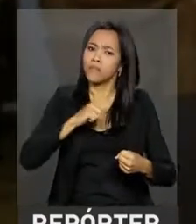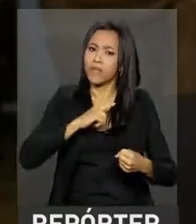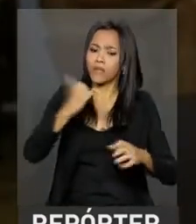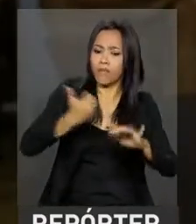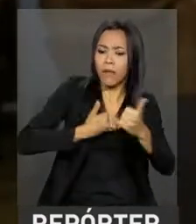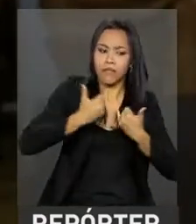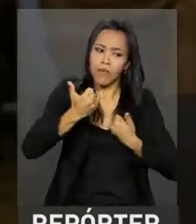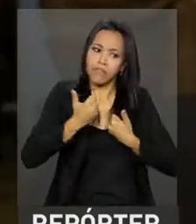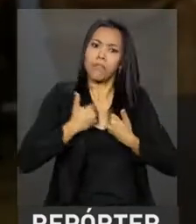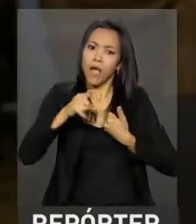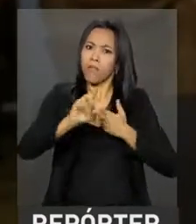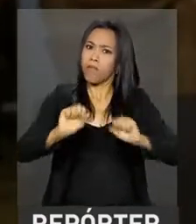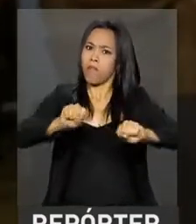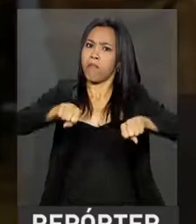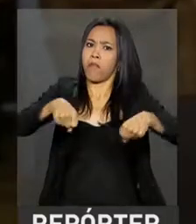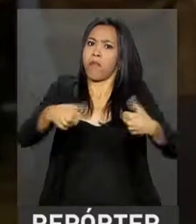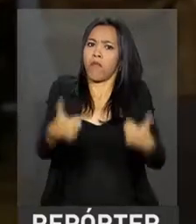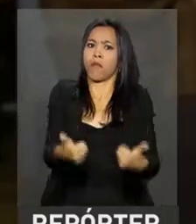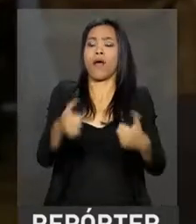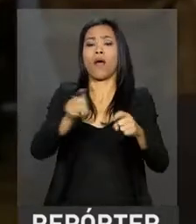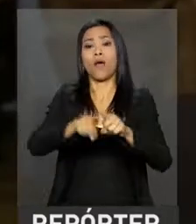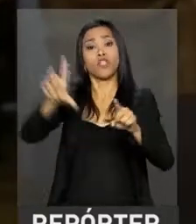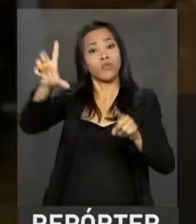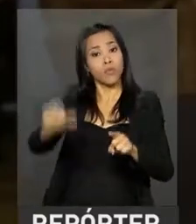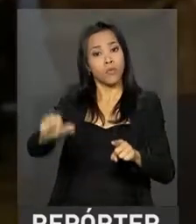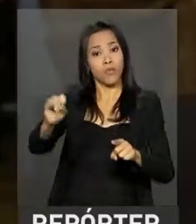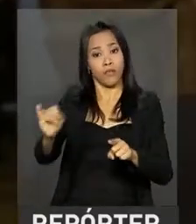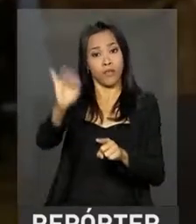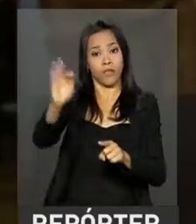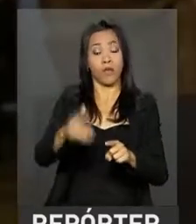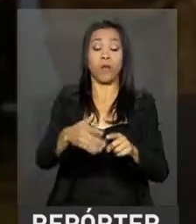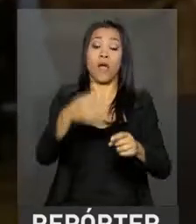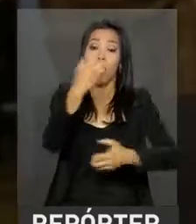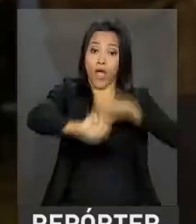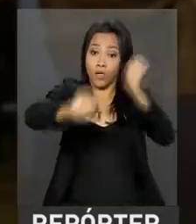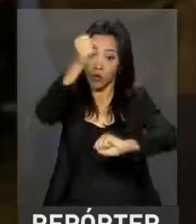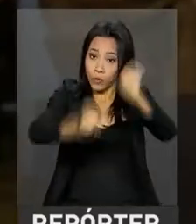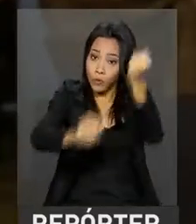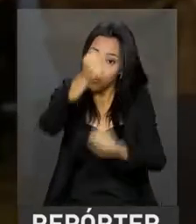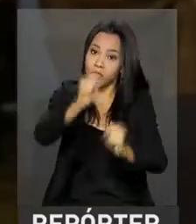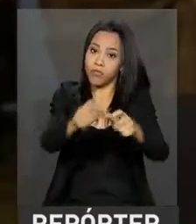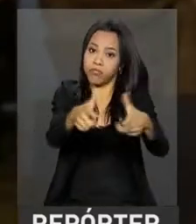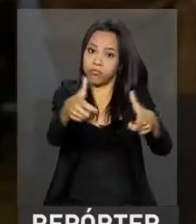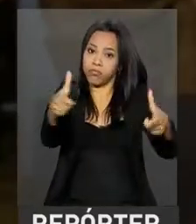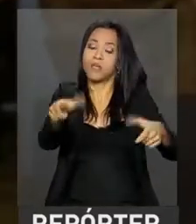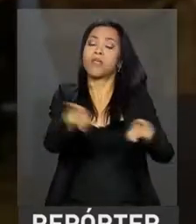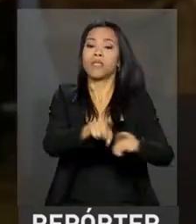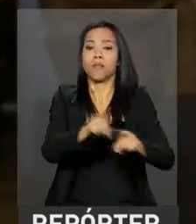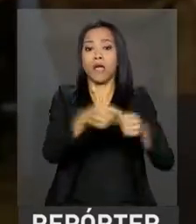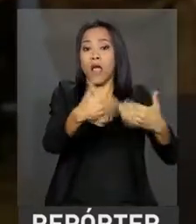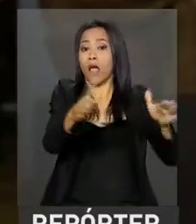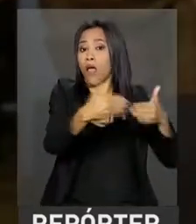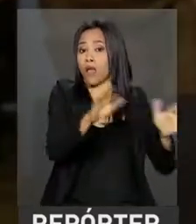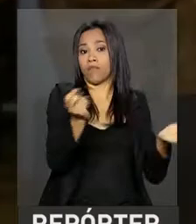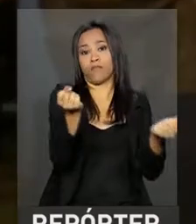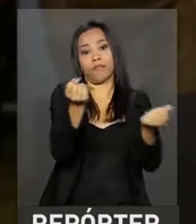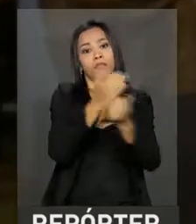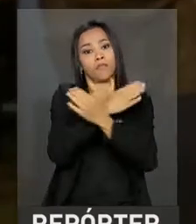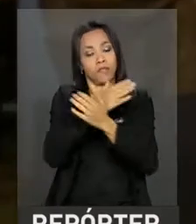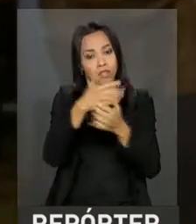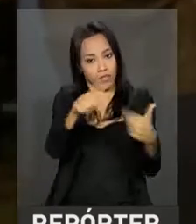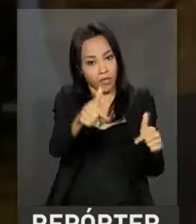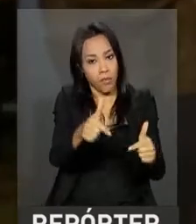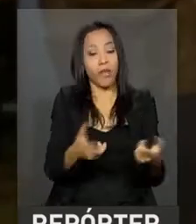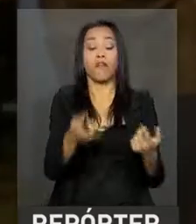com a diminuição da inflação, o crescimento da indústria e da geração de empregos. O ministro disse ainda que cortes dentro